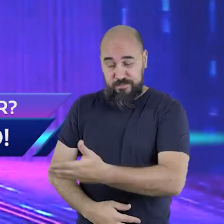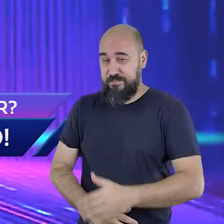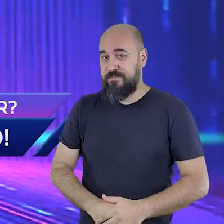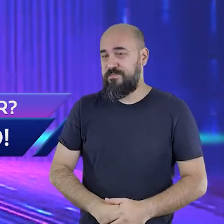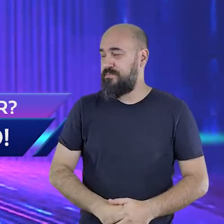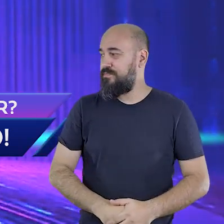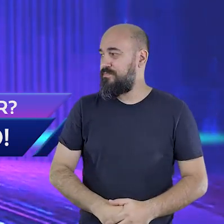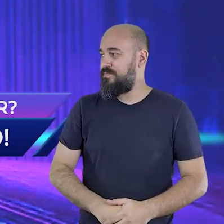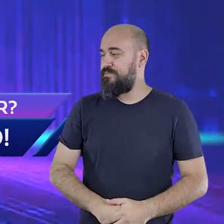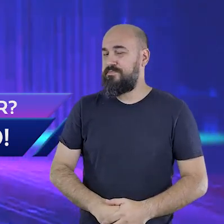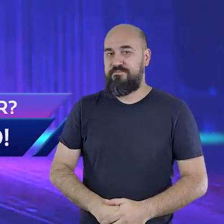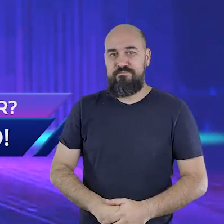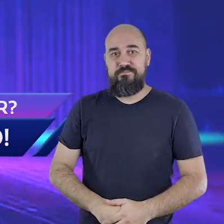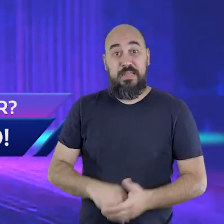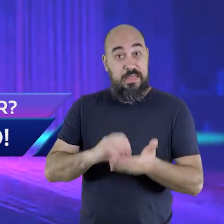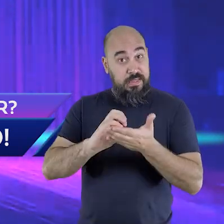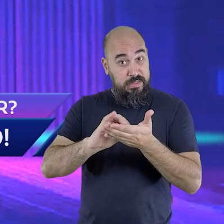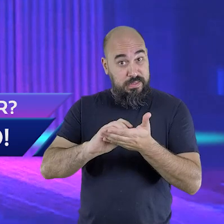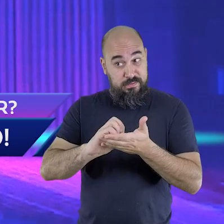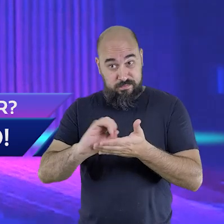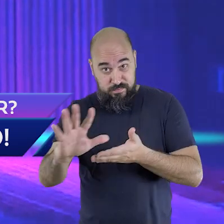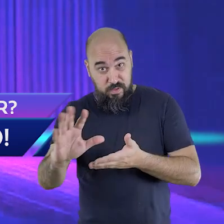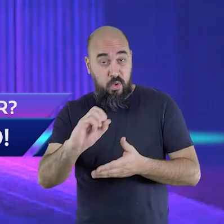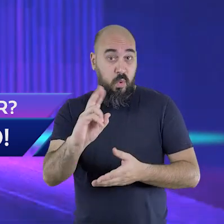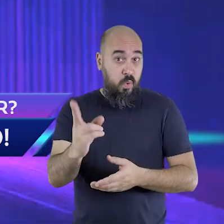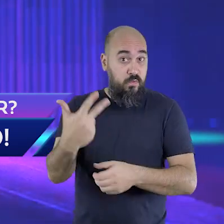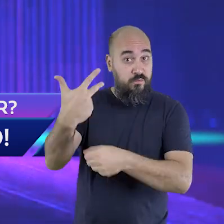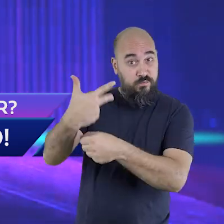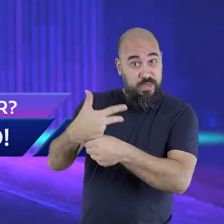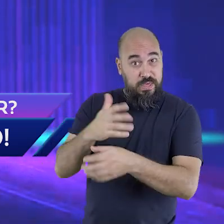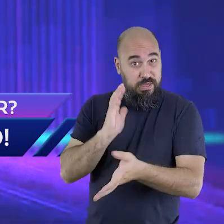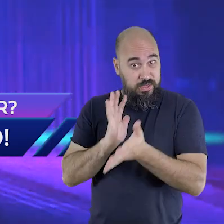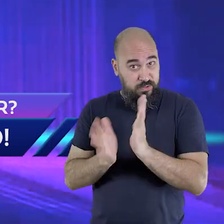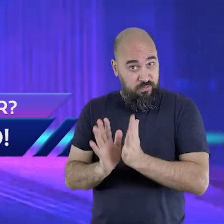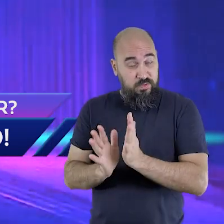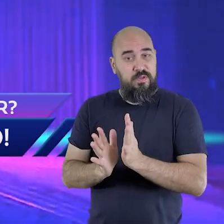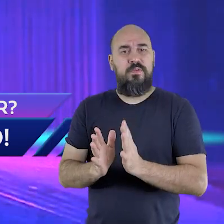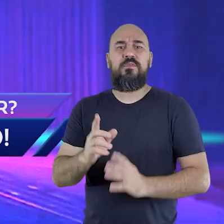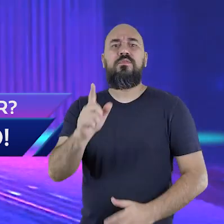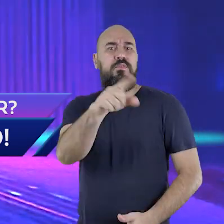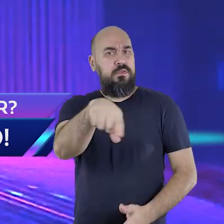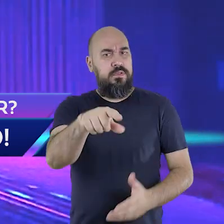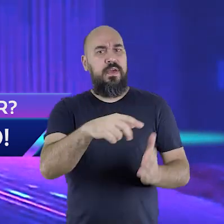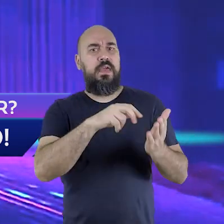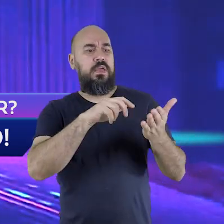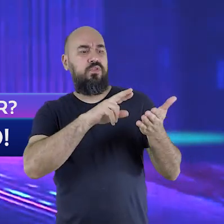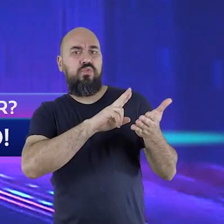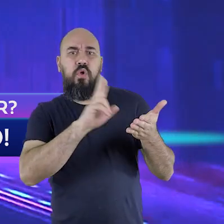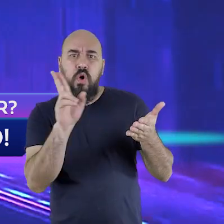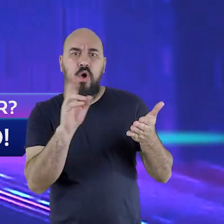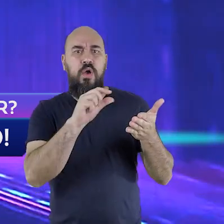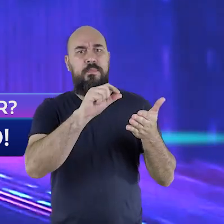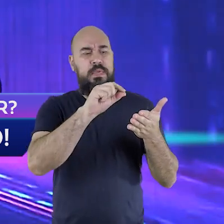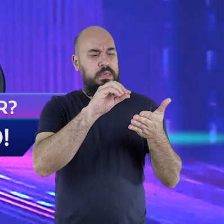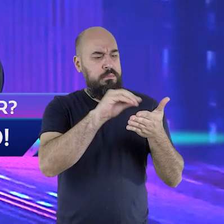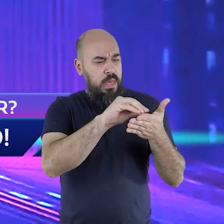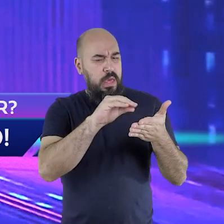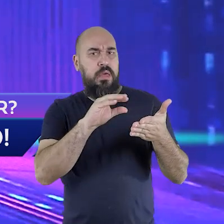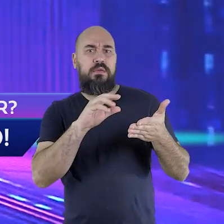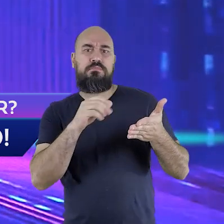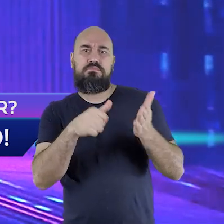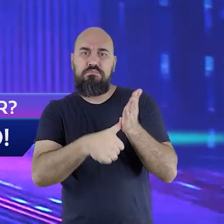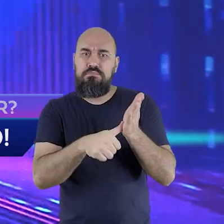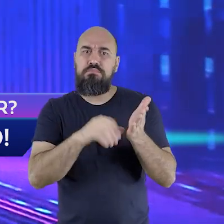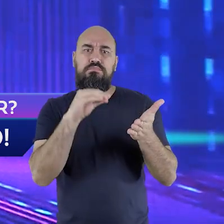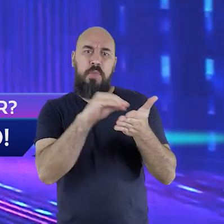0077. Você vai preencher um pequeno registro e nós vamos enviar para você gratuitamente esse estudo aí na sua casa. Ou